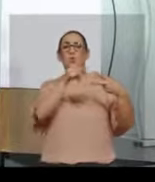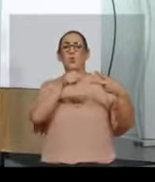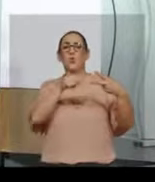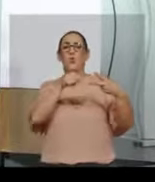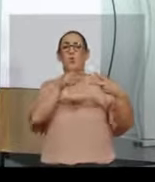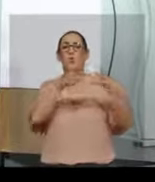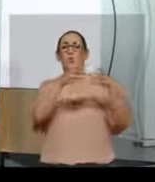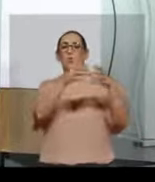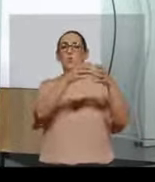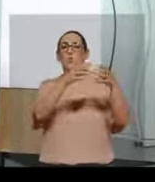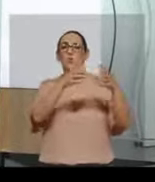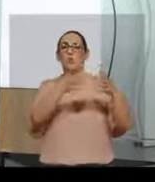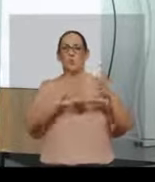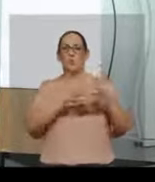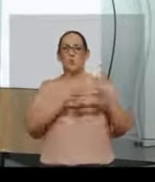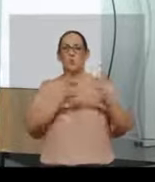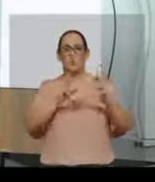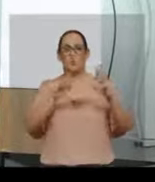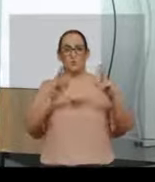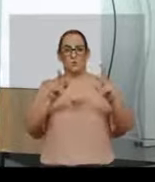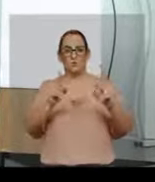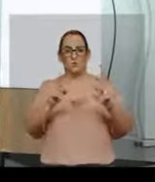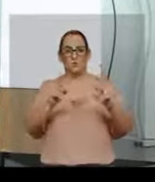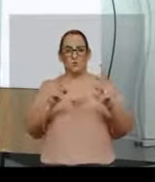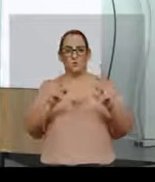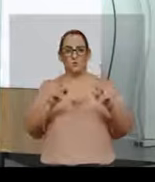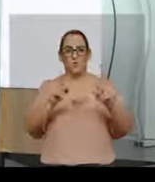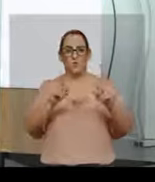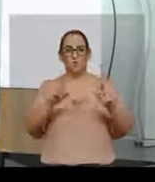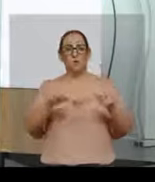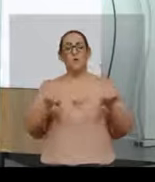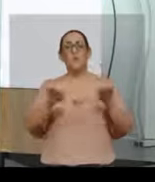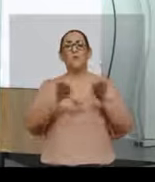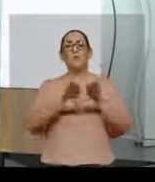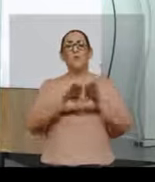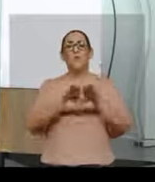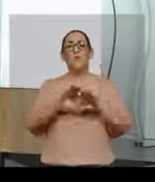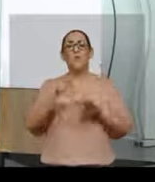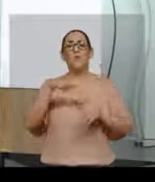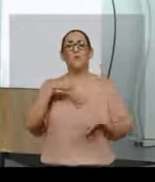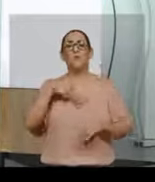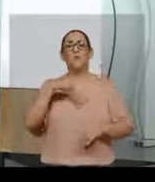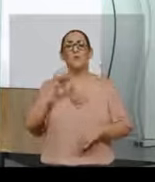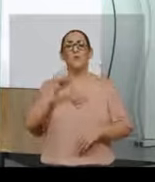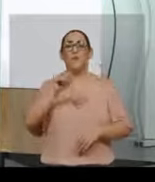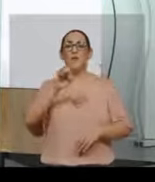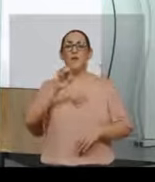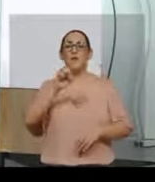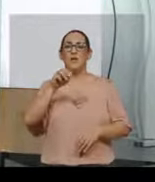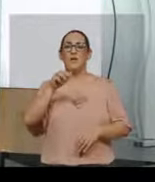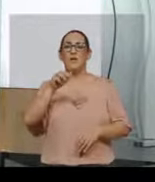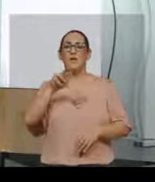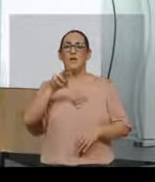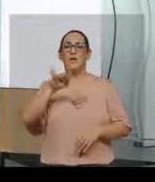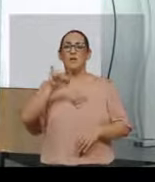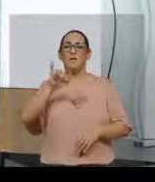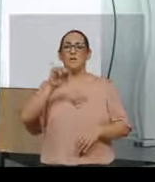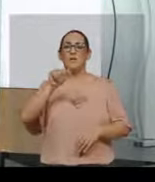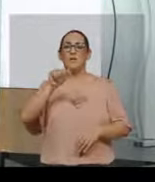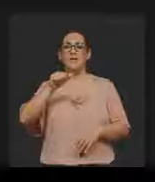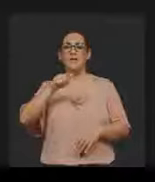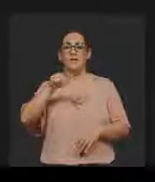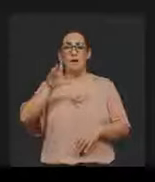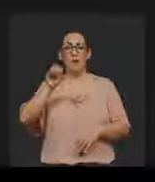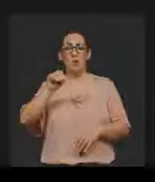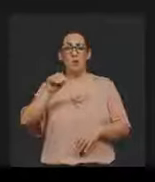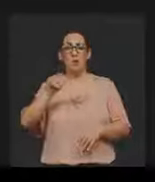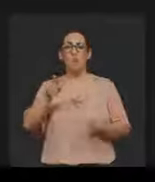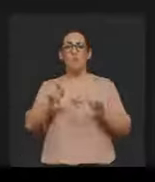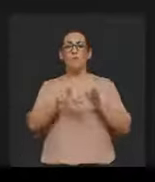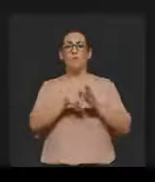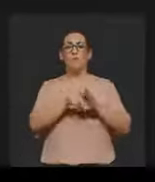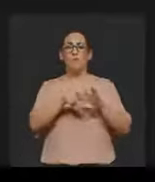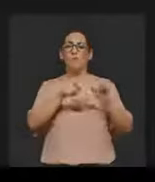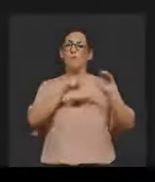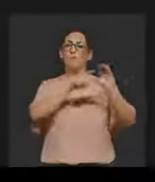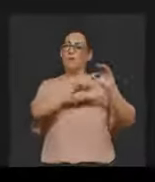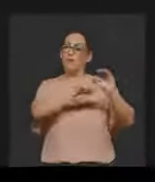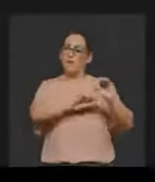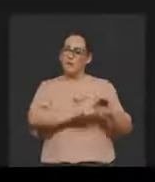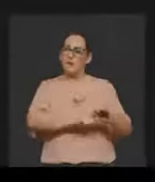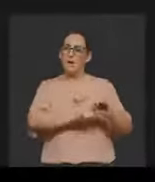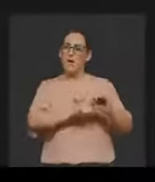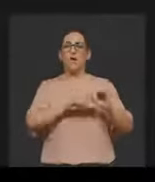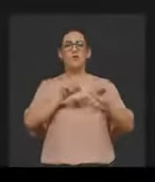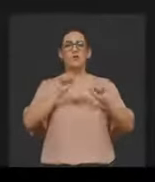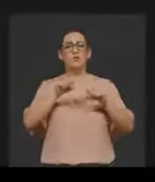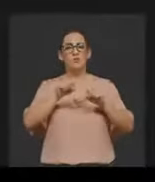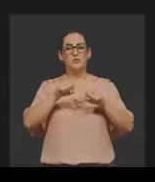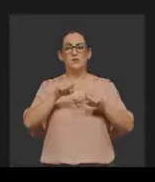esporofítica. Nós vamos ter então os embriões, eles vão ser dependentes e multicelulares.